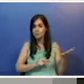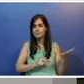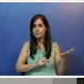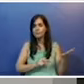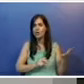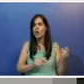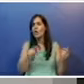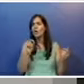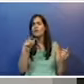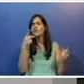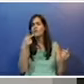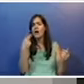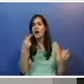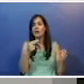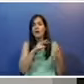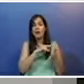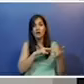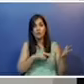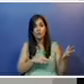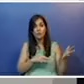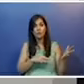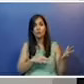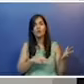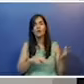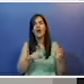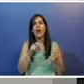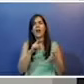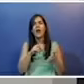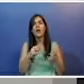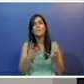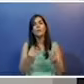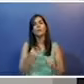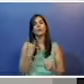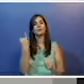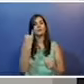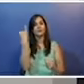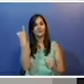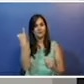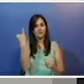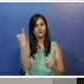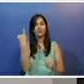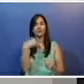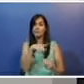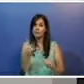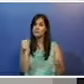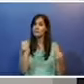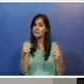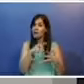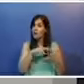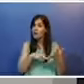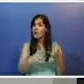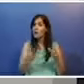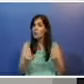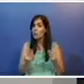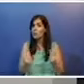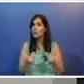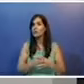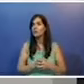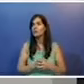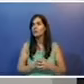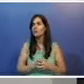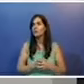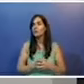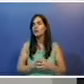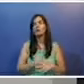lá na questão da leitura, a instrução, ler, ler é importante, leiam muito, é o que eu sempre bati na tecla